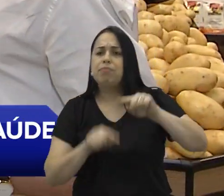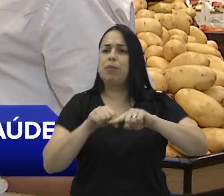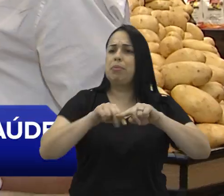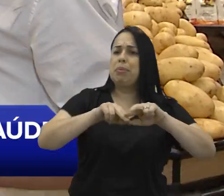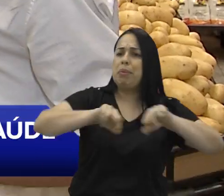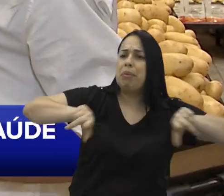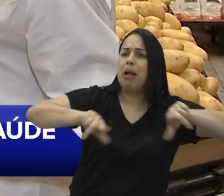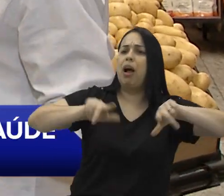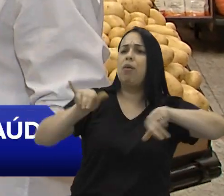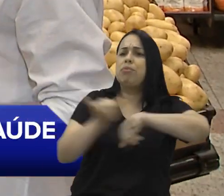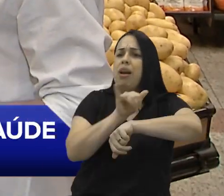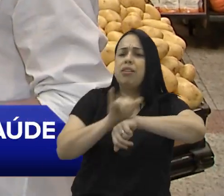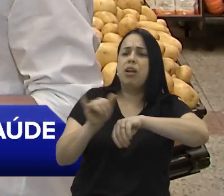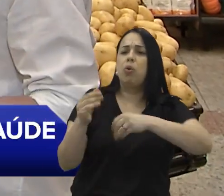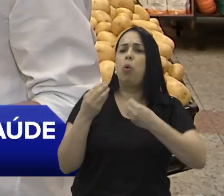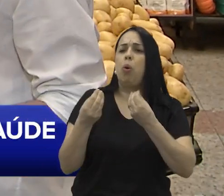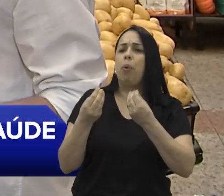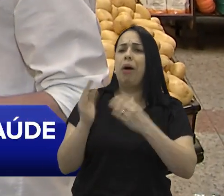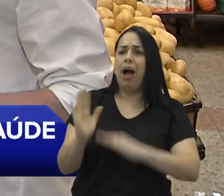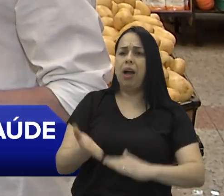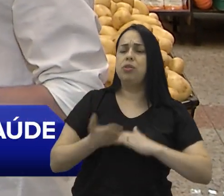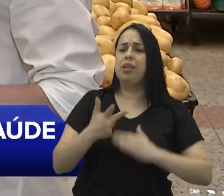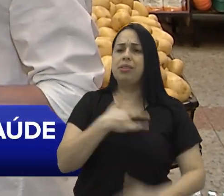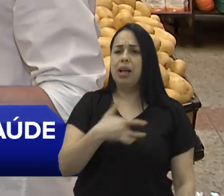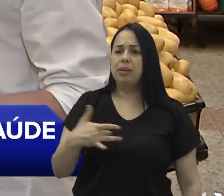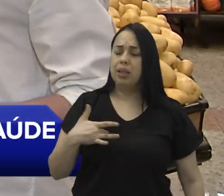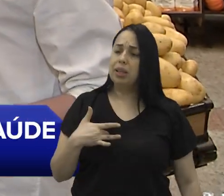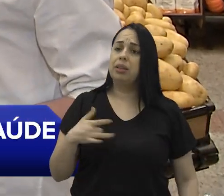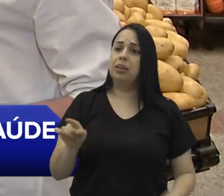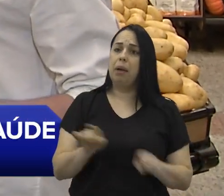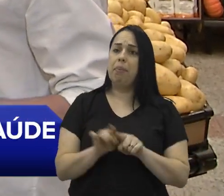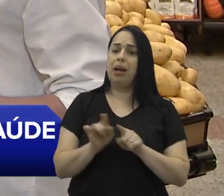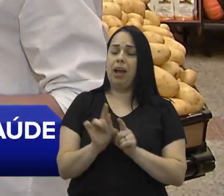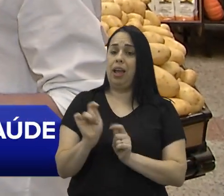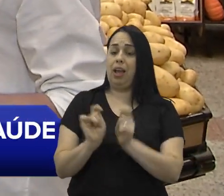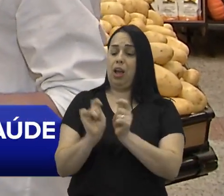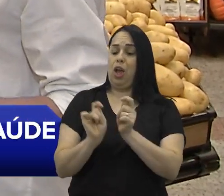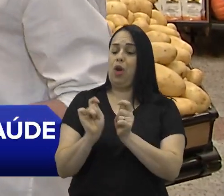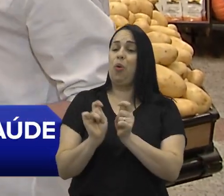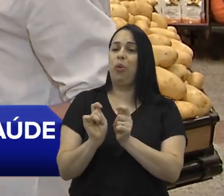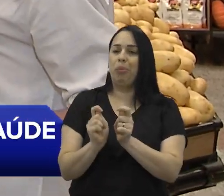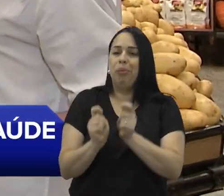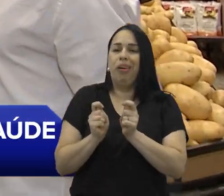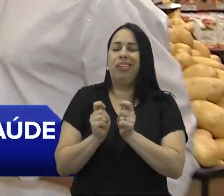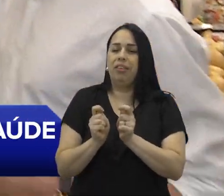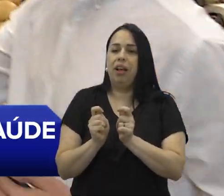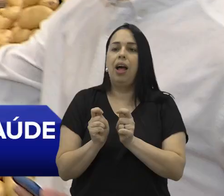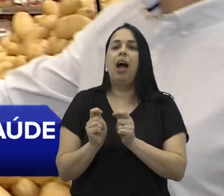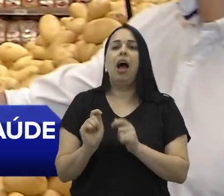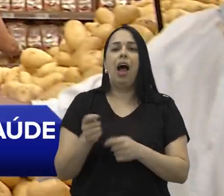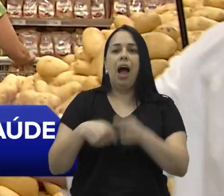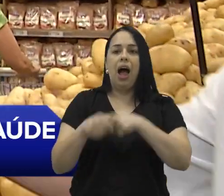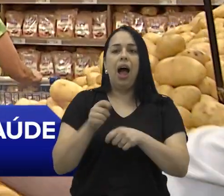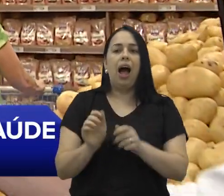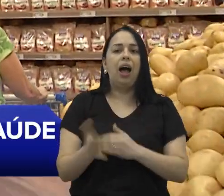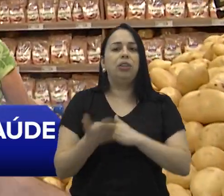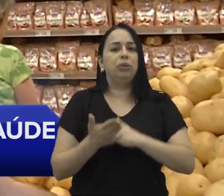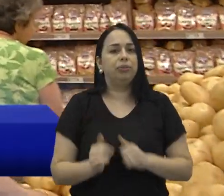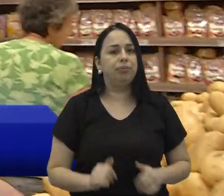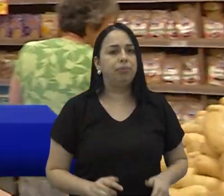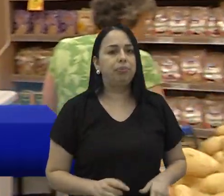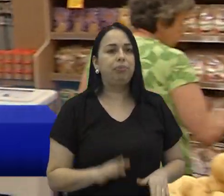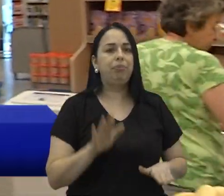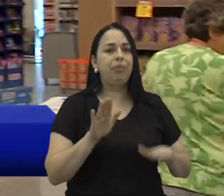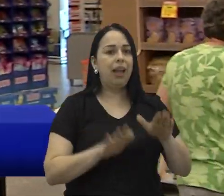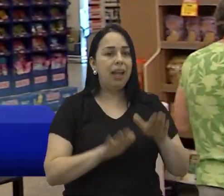partes desses legumes contribui para a nossa saúde e também para o nosso bolso, né? O legal delas que